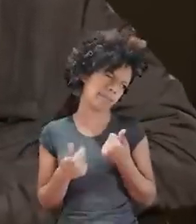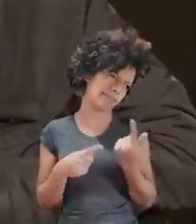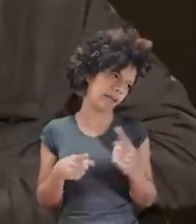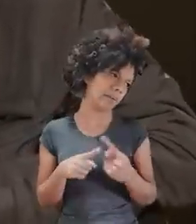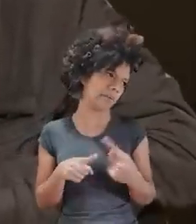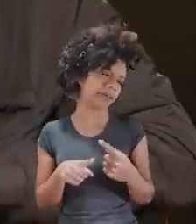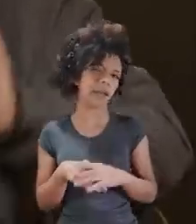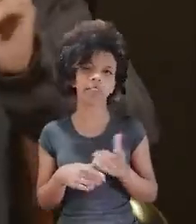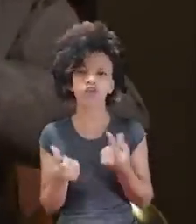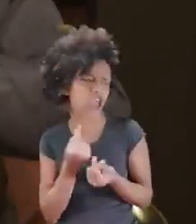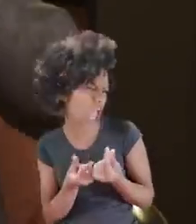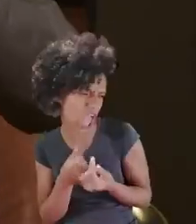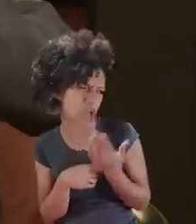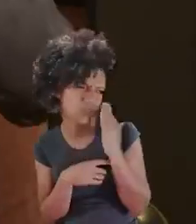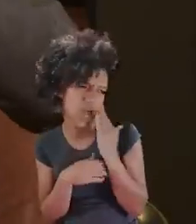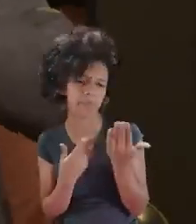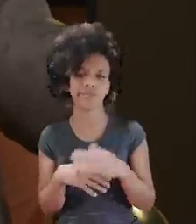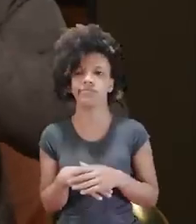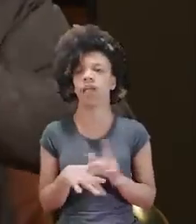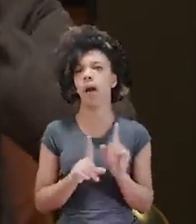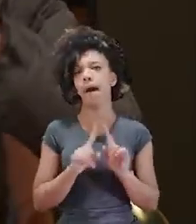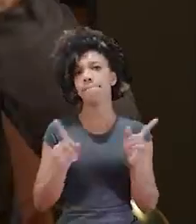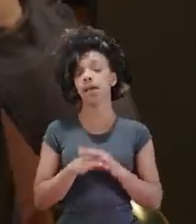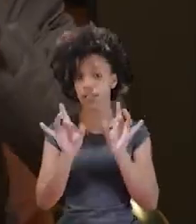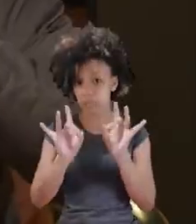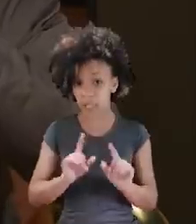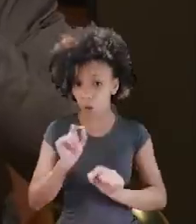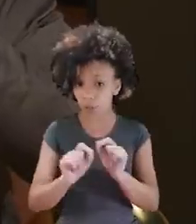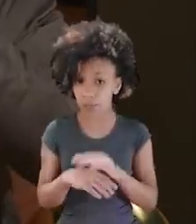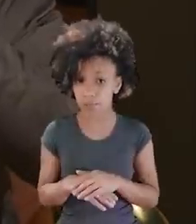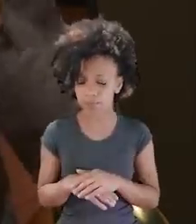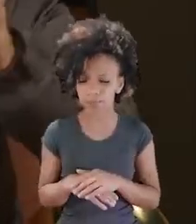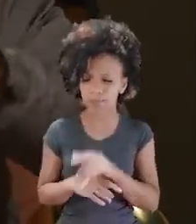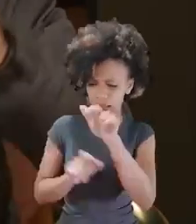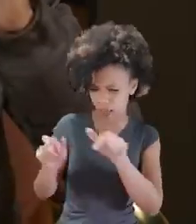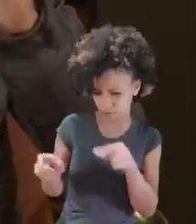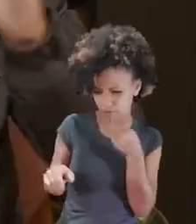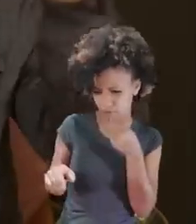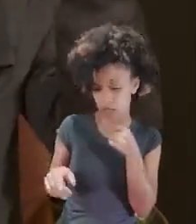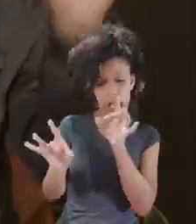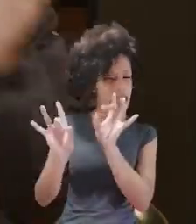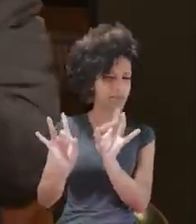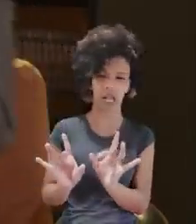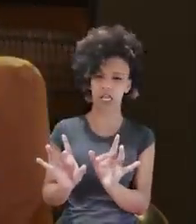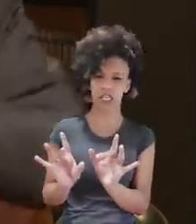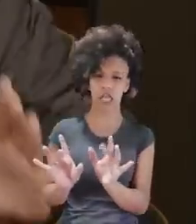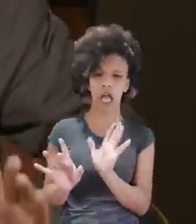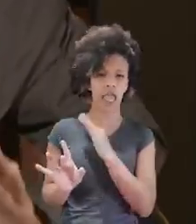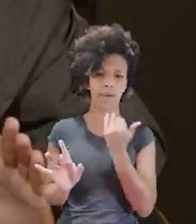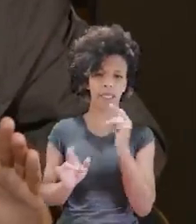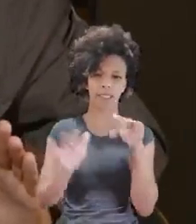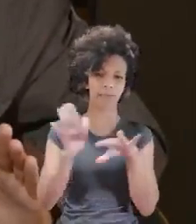né porque Coordenadoria especial do Câncer negócio de dinheiro sabe não mas o recurso especial dele é as casas aqui são os nossos especialistas